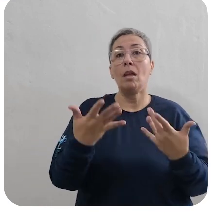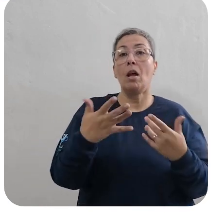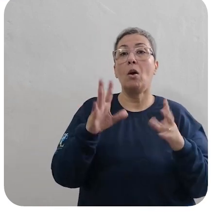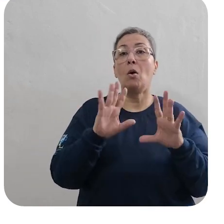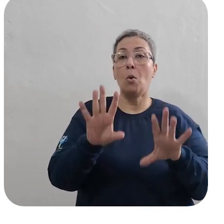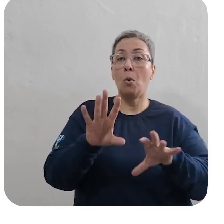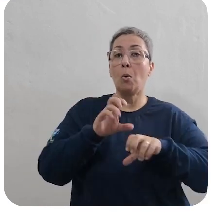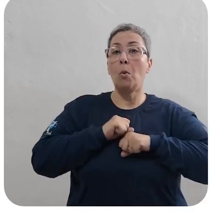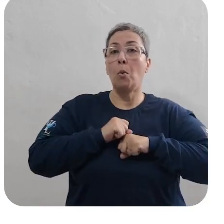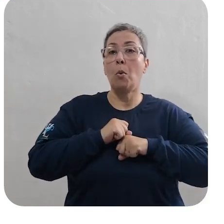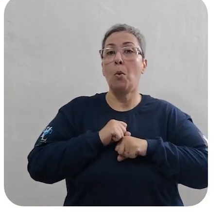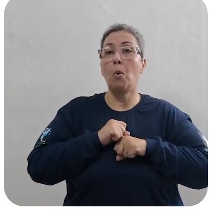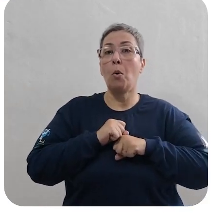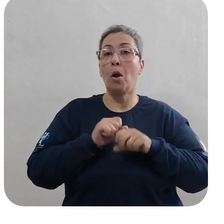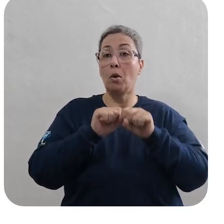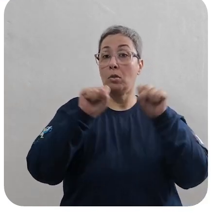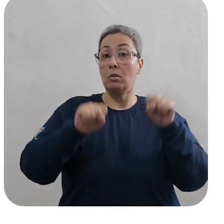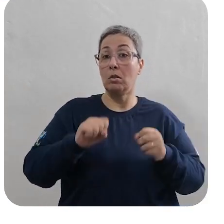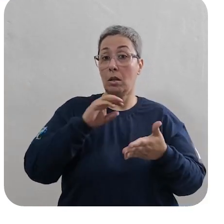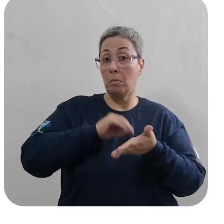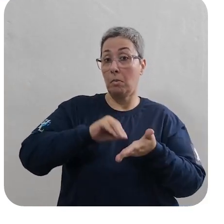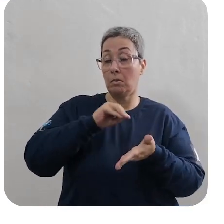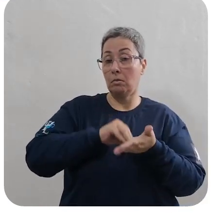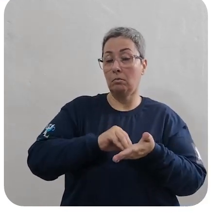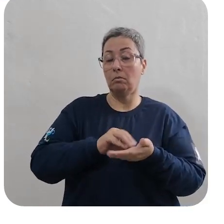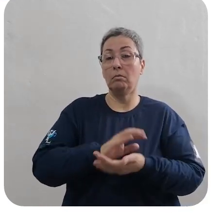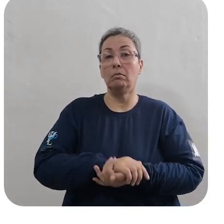Na apropriação do sistema de escrita,